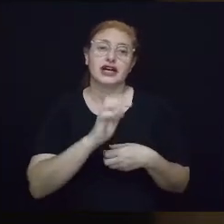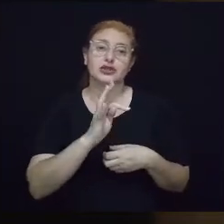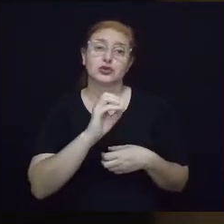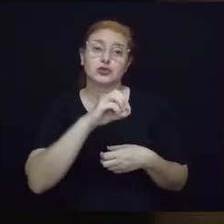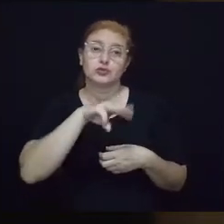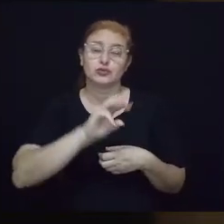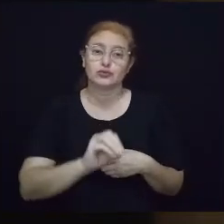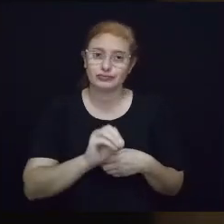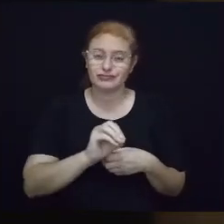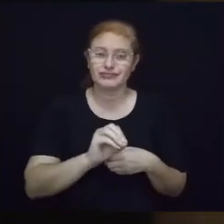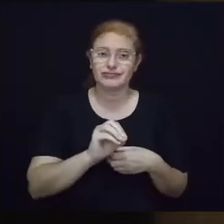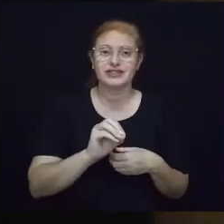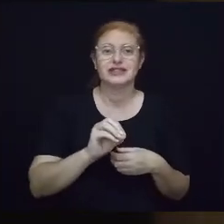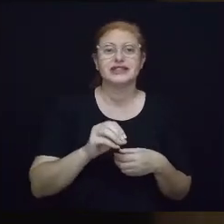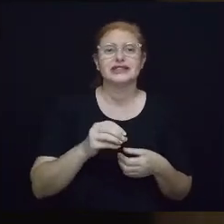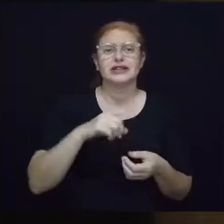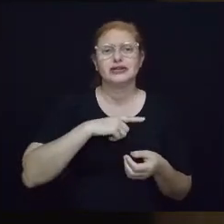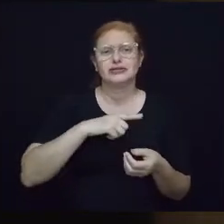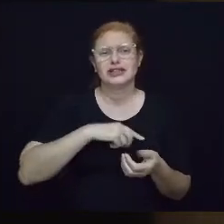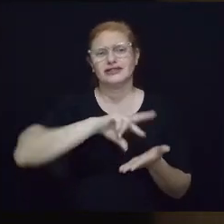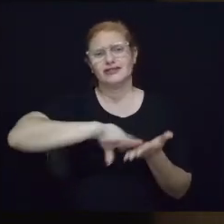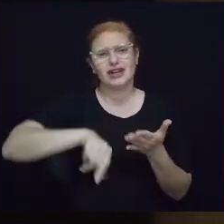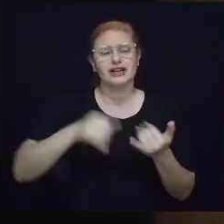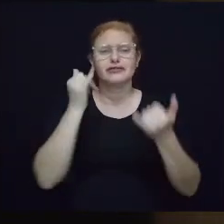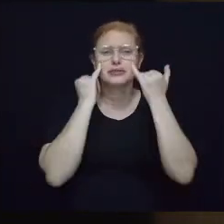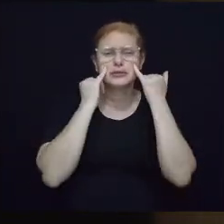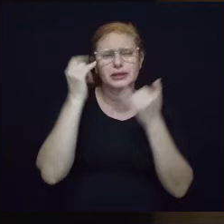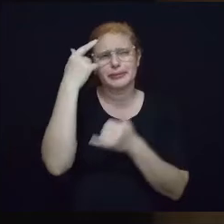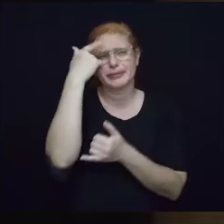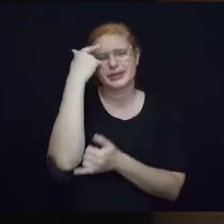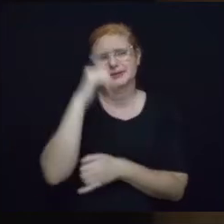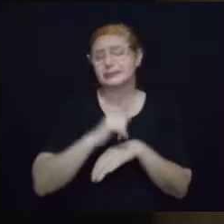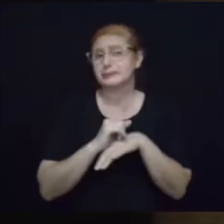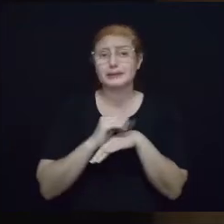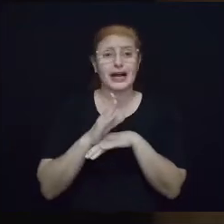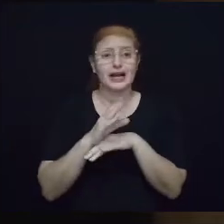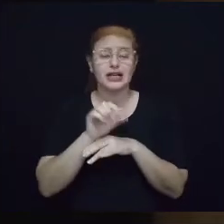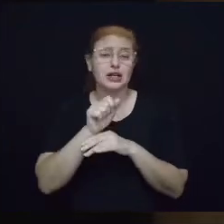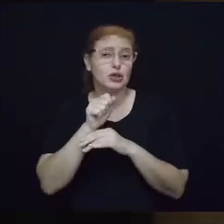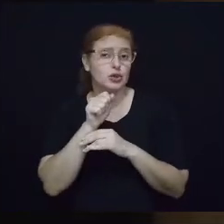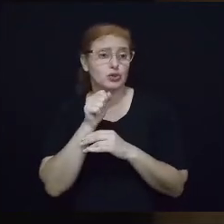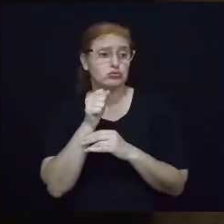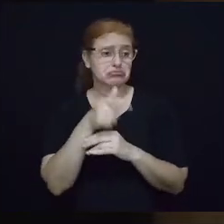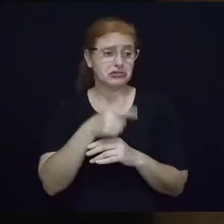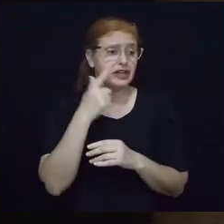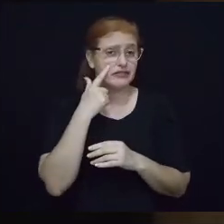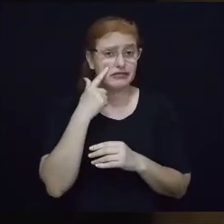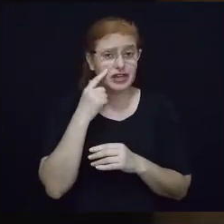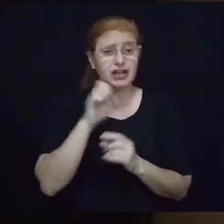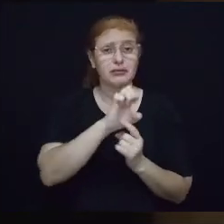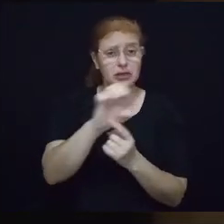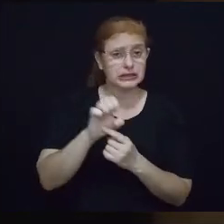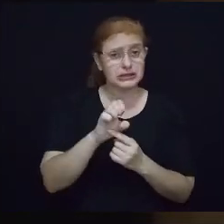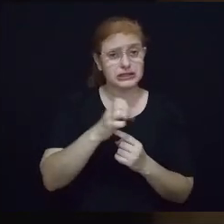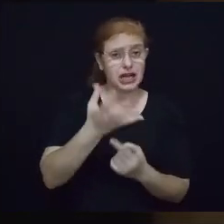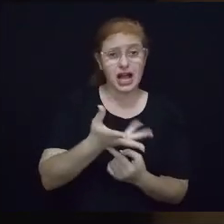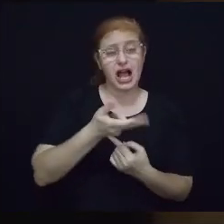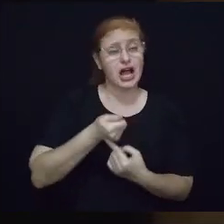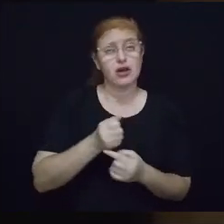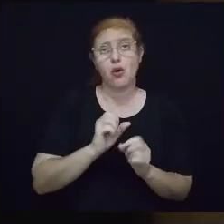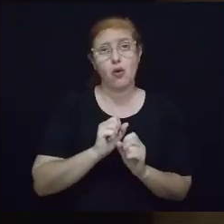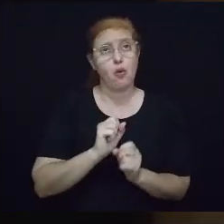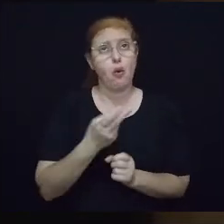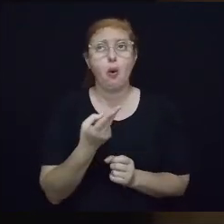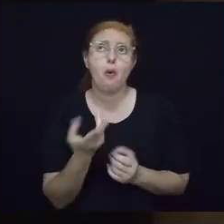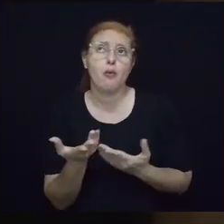média dos átomos, esse tipo de informação me faz pensar muito mais do que ver uma exposição de arte, entende? Ou